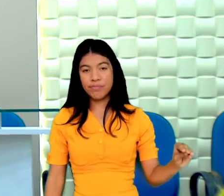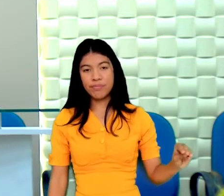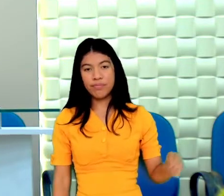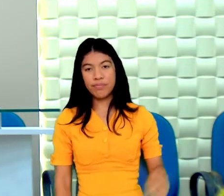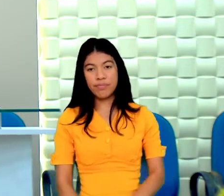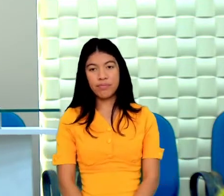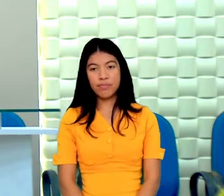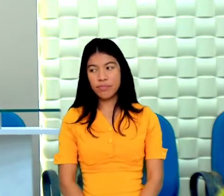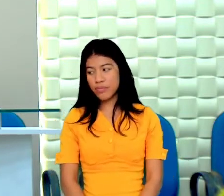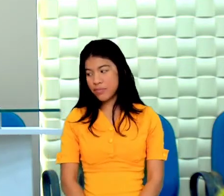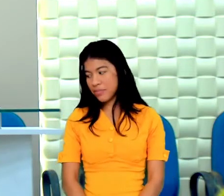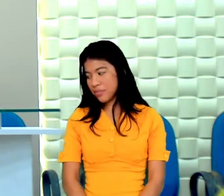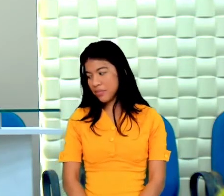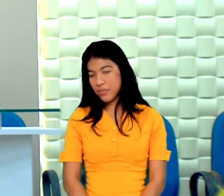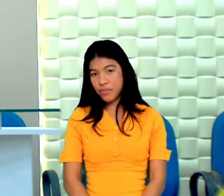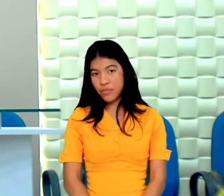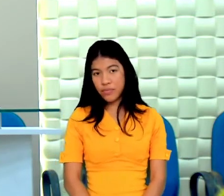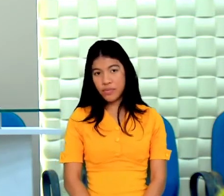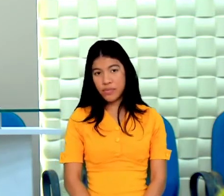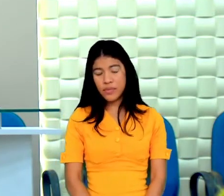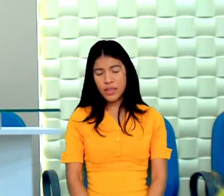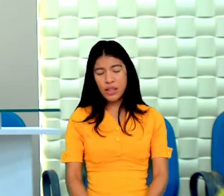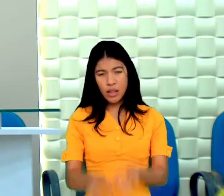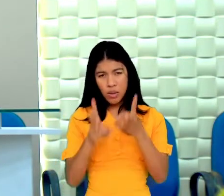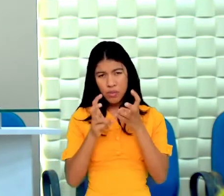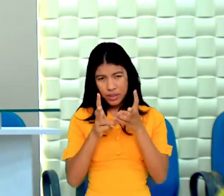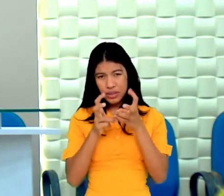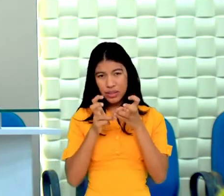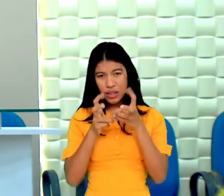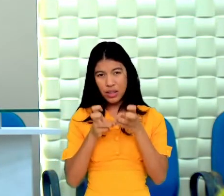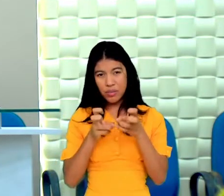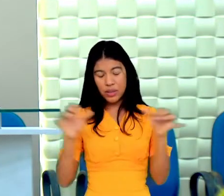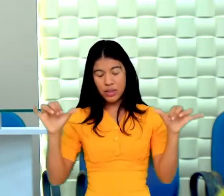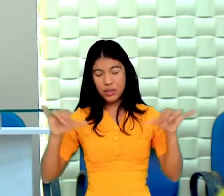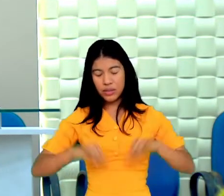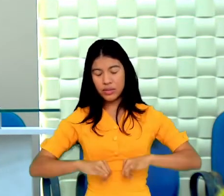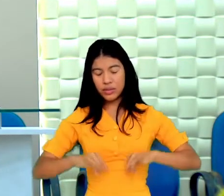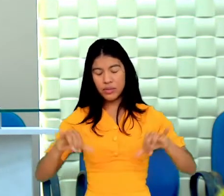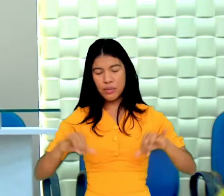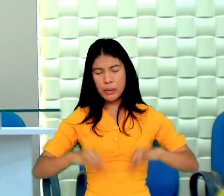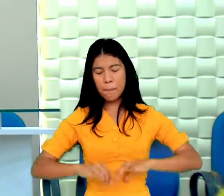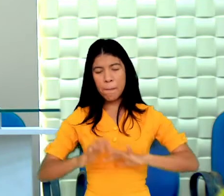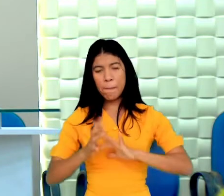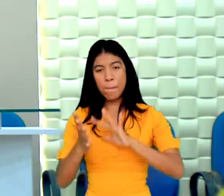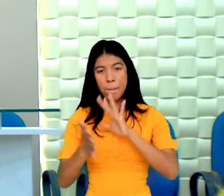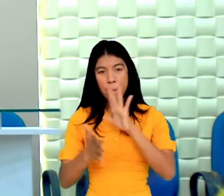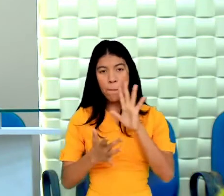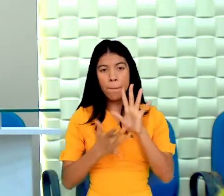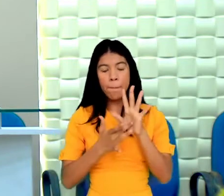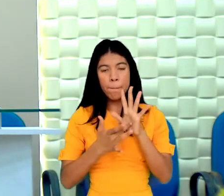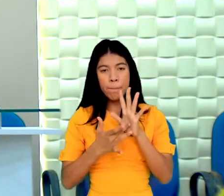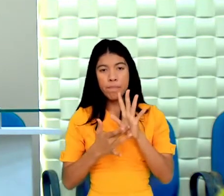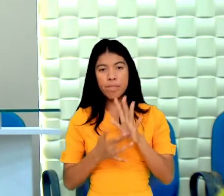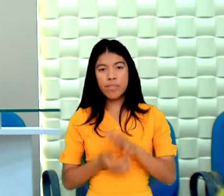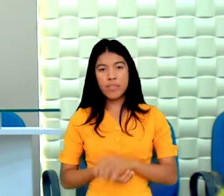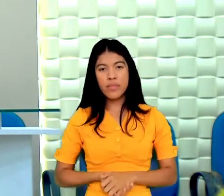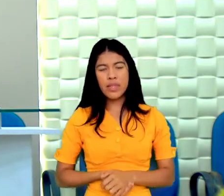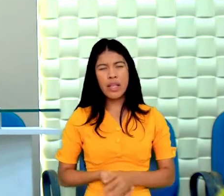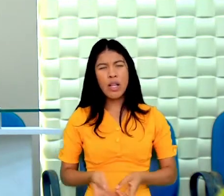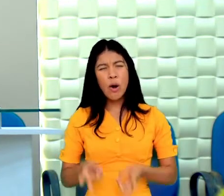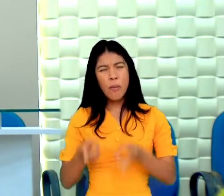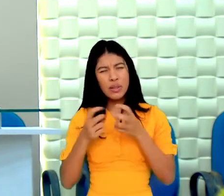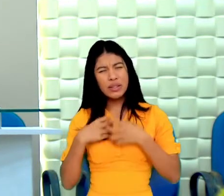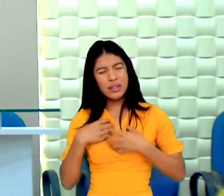Veja quanta dor Jesus passou. Veja quanta dor ele sofreu. Veja a angústia